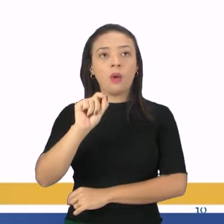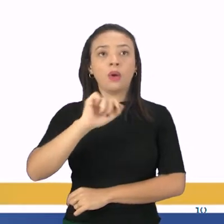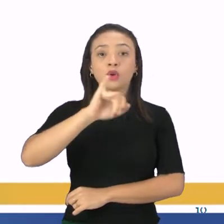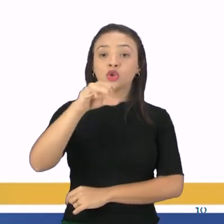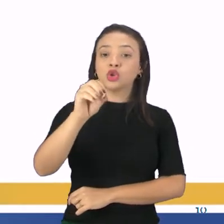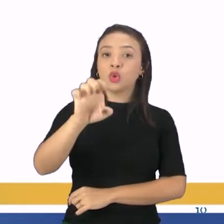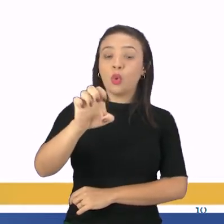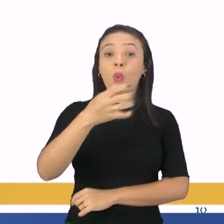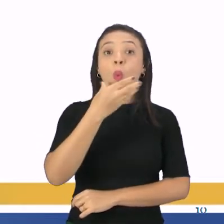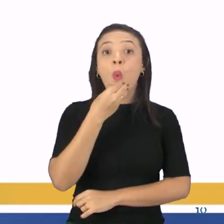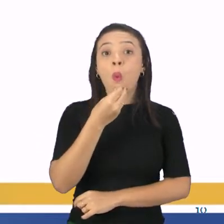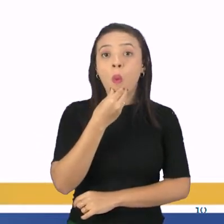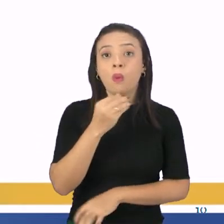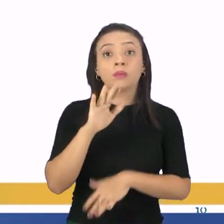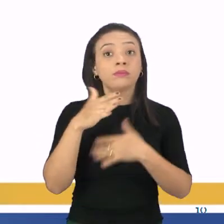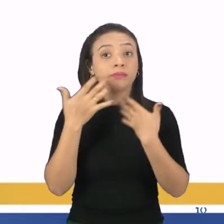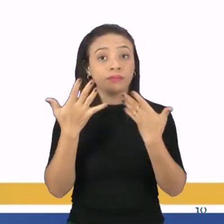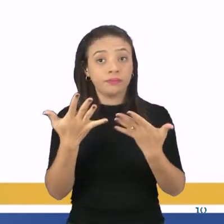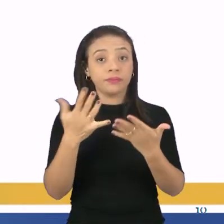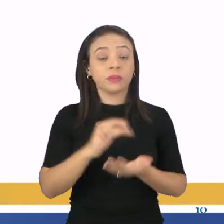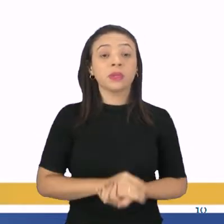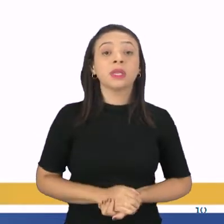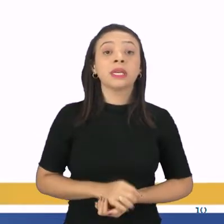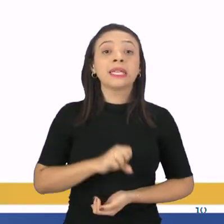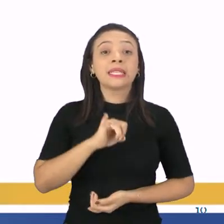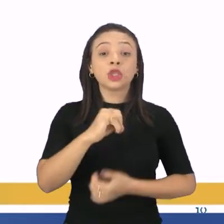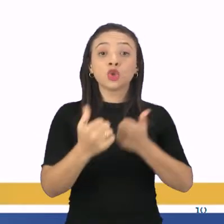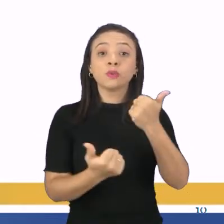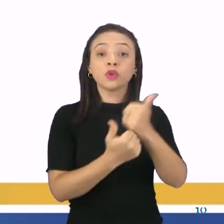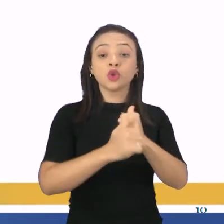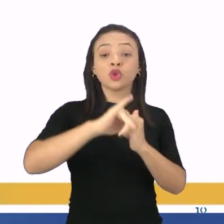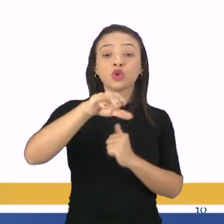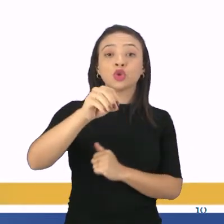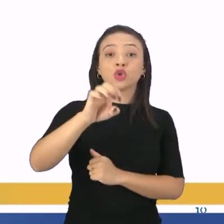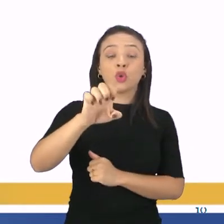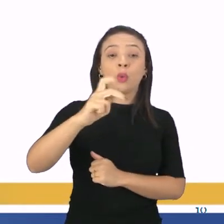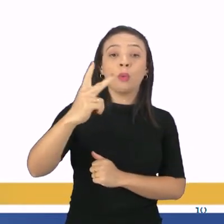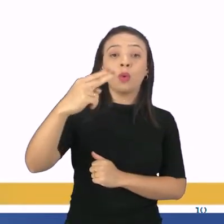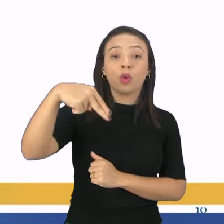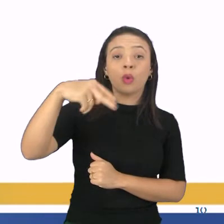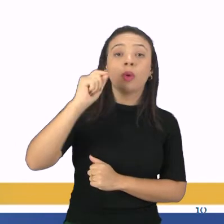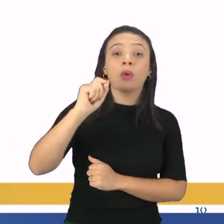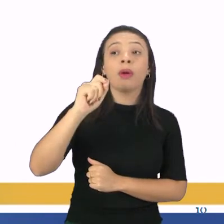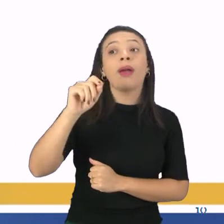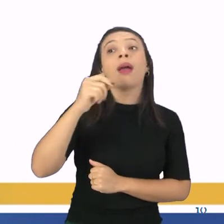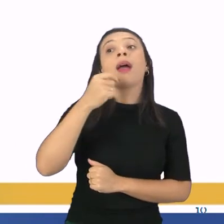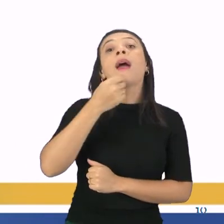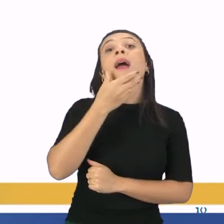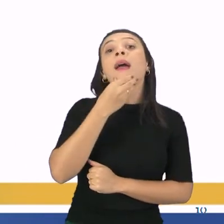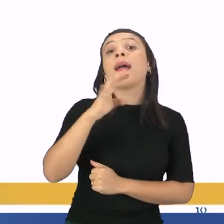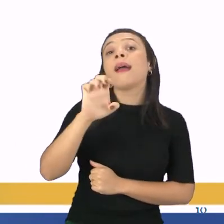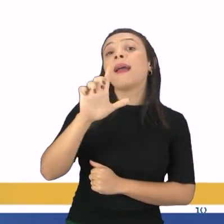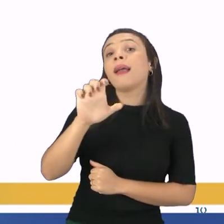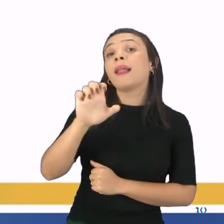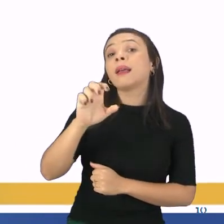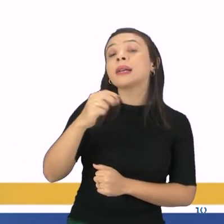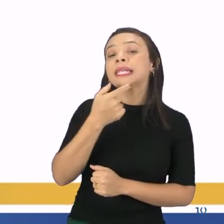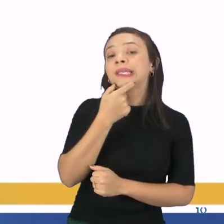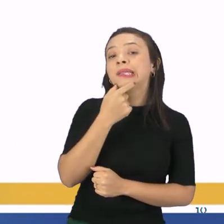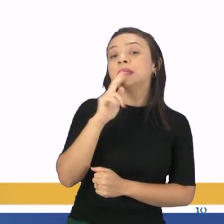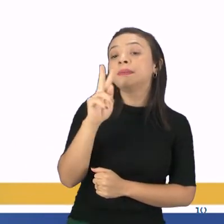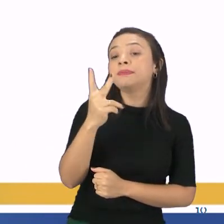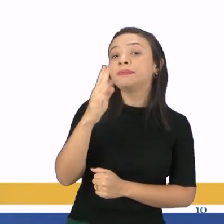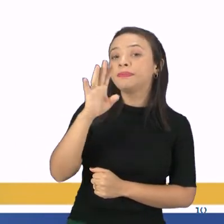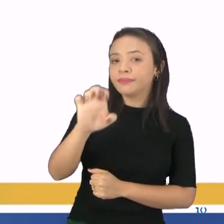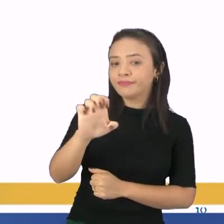pessoa, um homem. Então, se a gente fosse trocar o nome Joe por um pronome, seria ele, que em inglês é he, certo? E